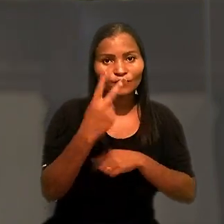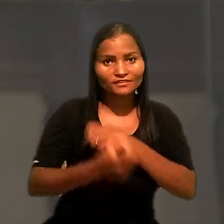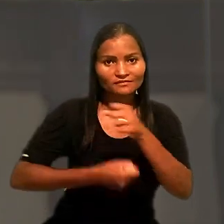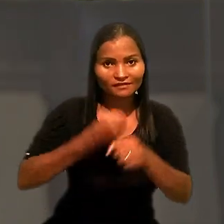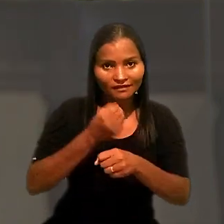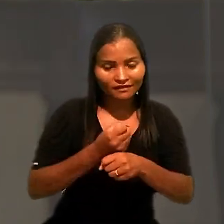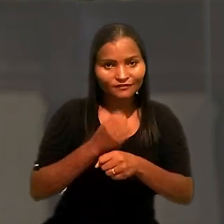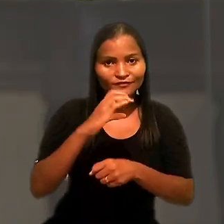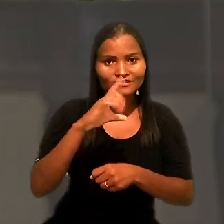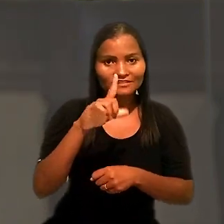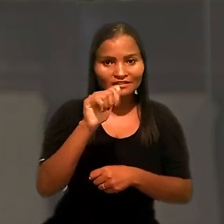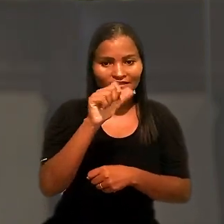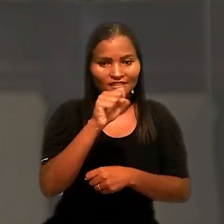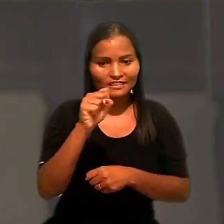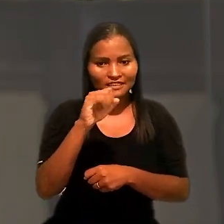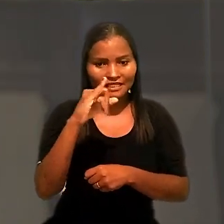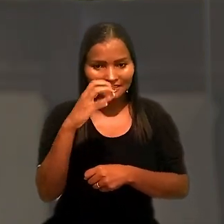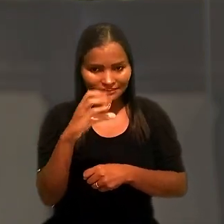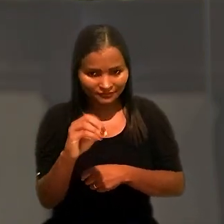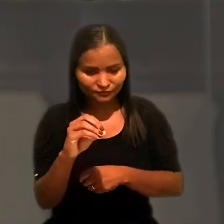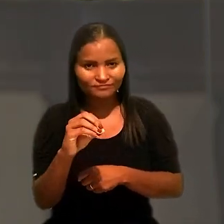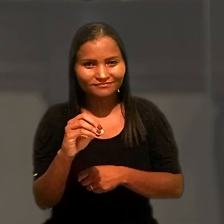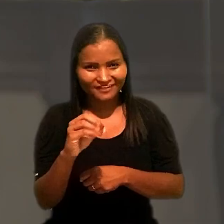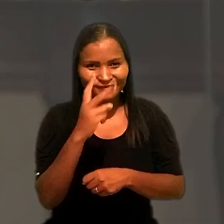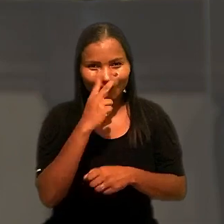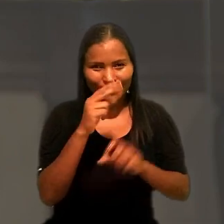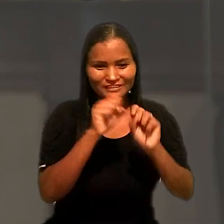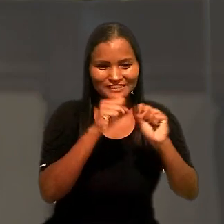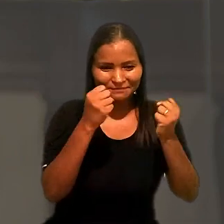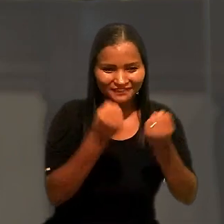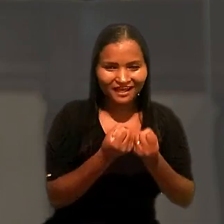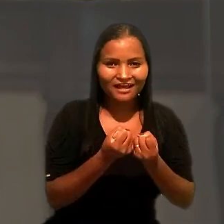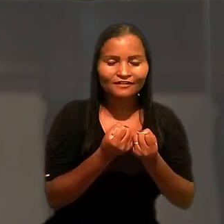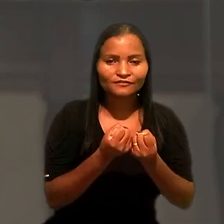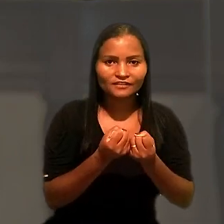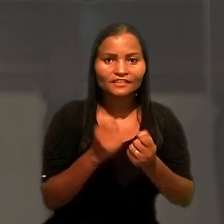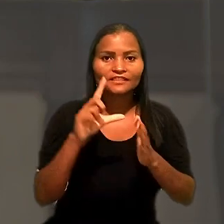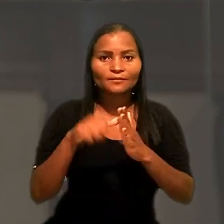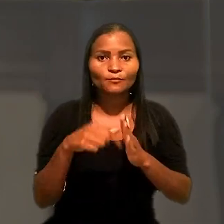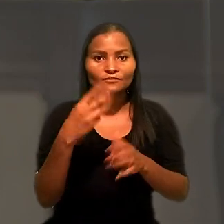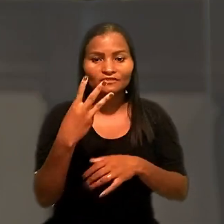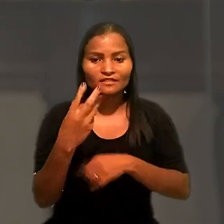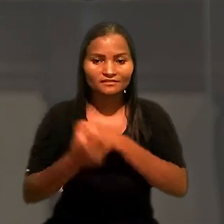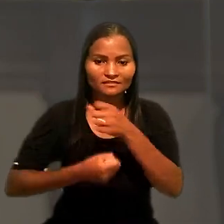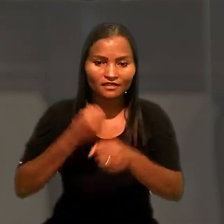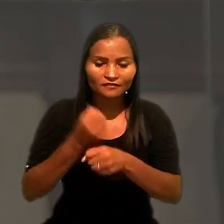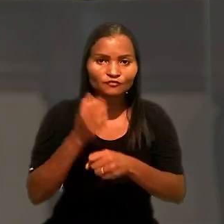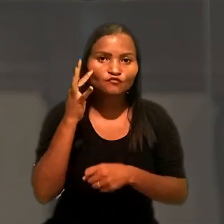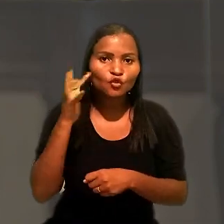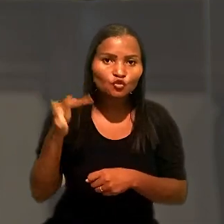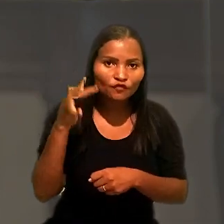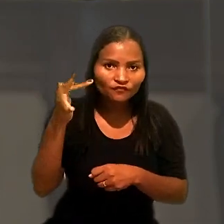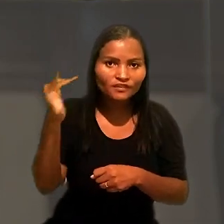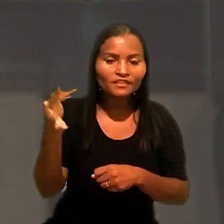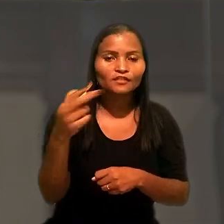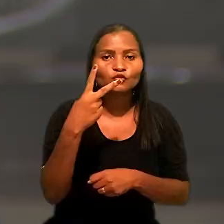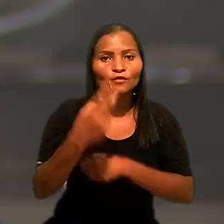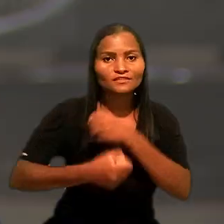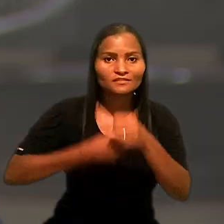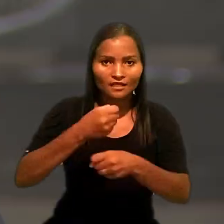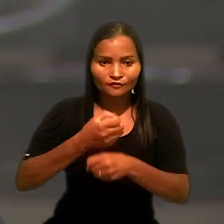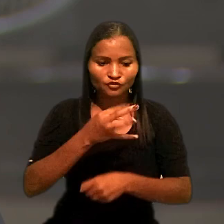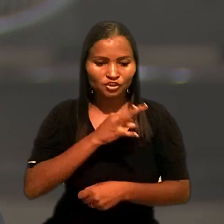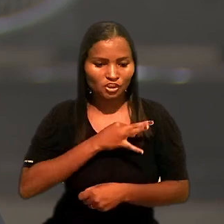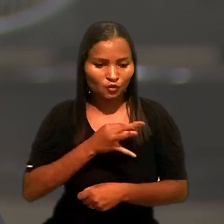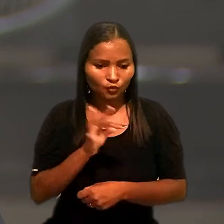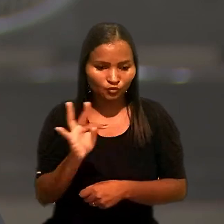era o clássico, 2 anos de clássico, que era o sistema do seminário, fiz 3 anos de filosofia e 2 de teologia.